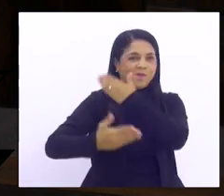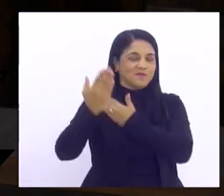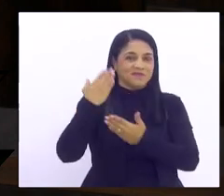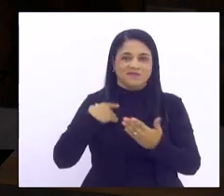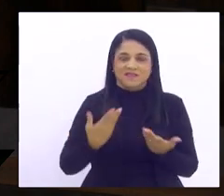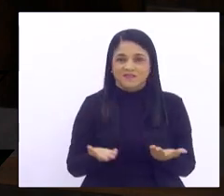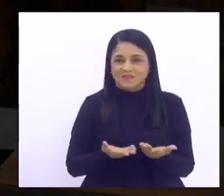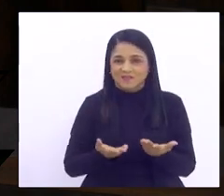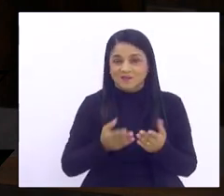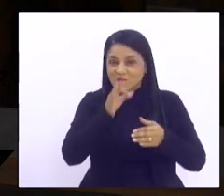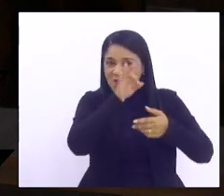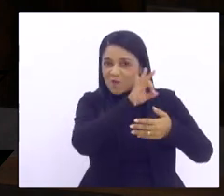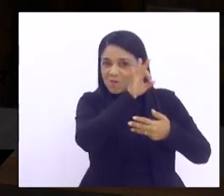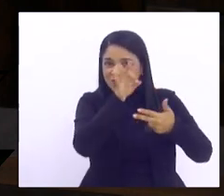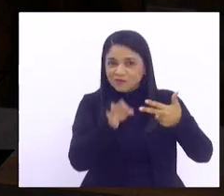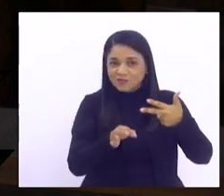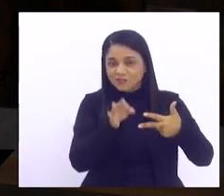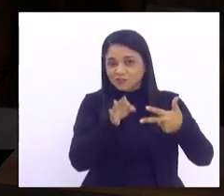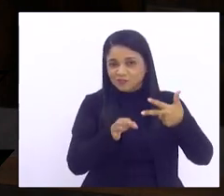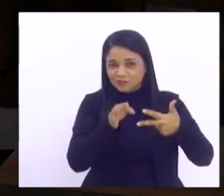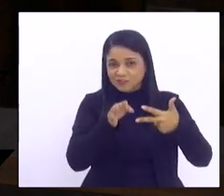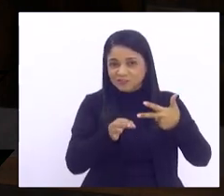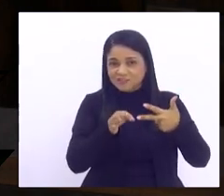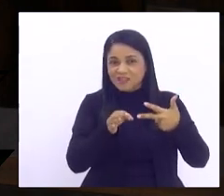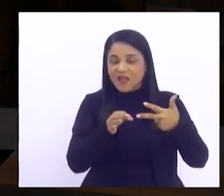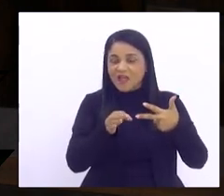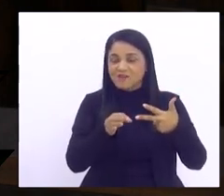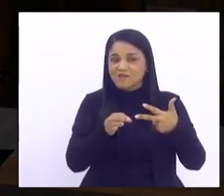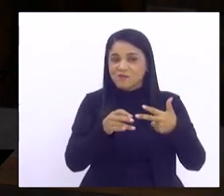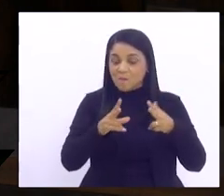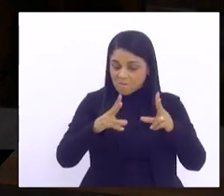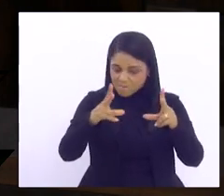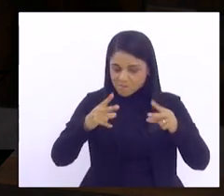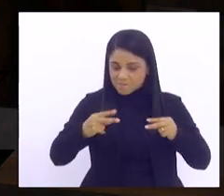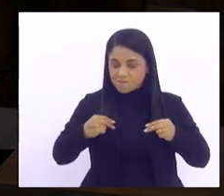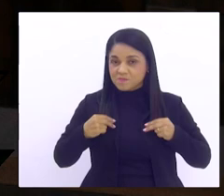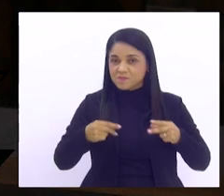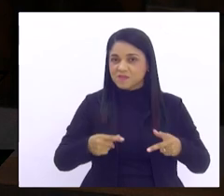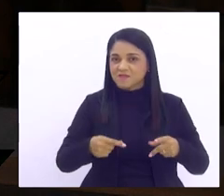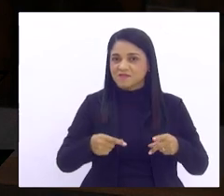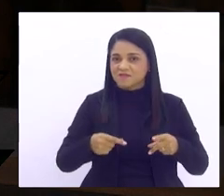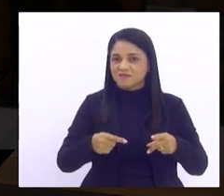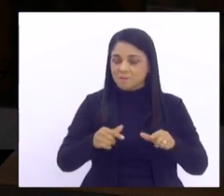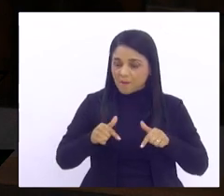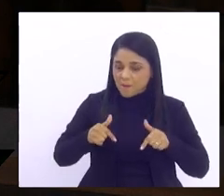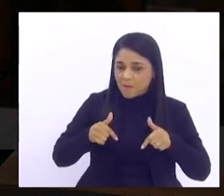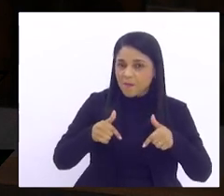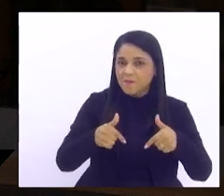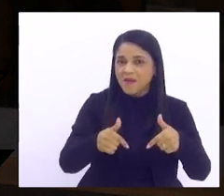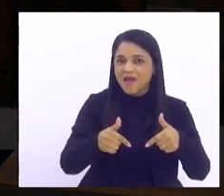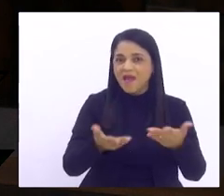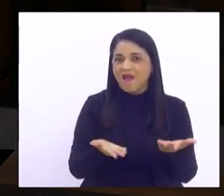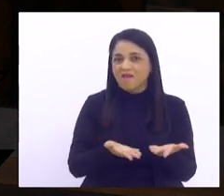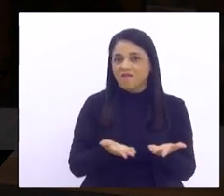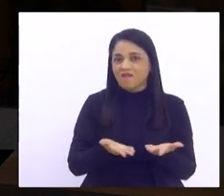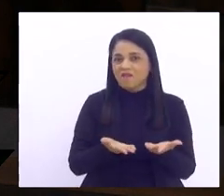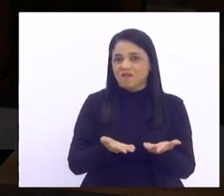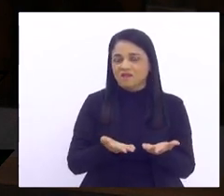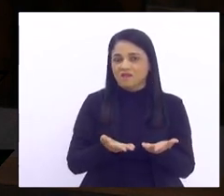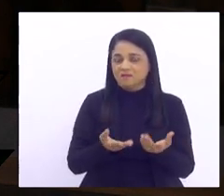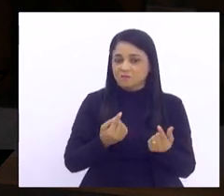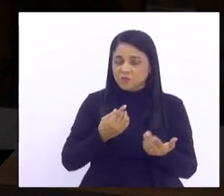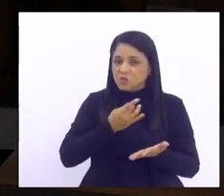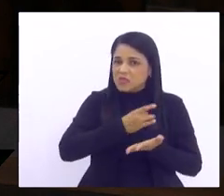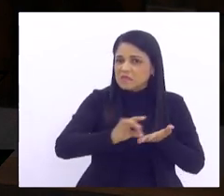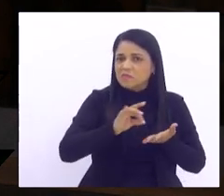papel de ariete da militância ideológica. Ele é um atalho para essa militância ideológica, para os inimigos da